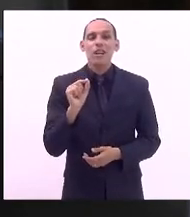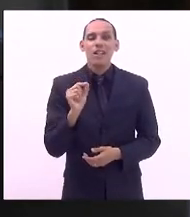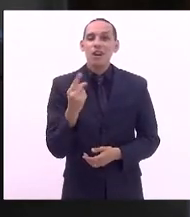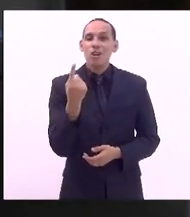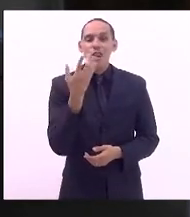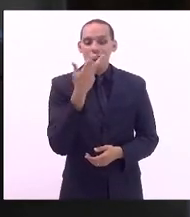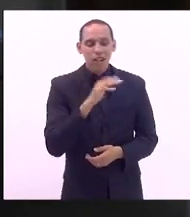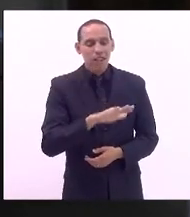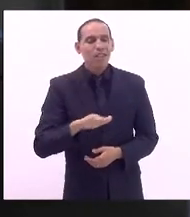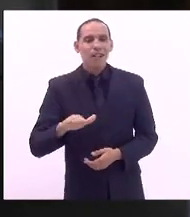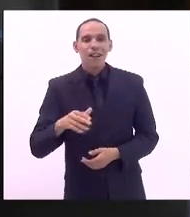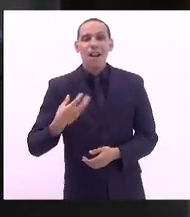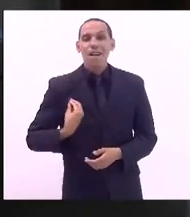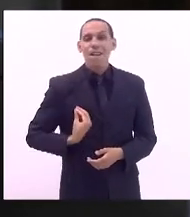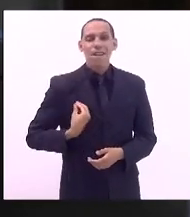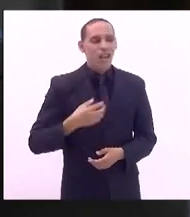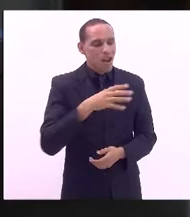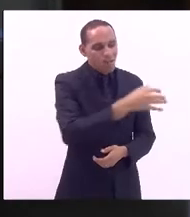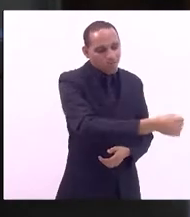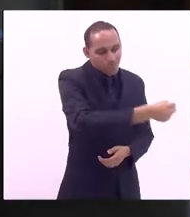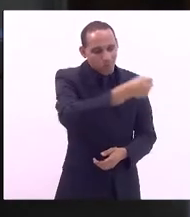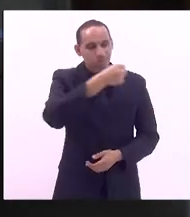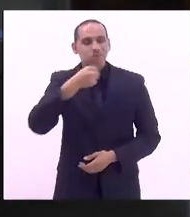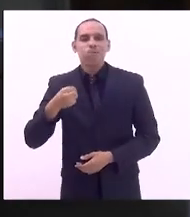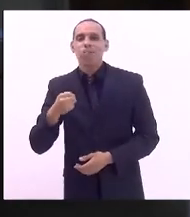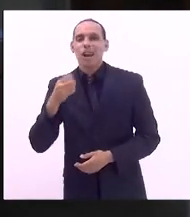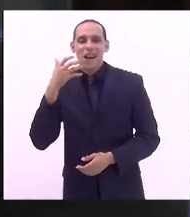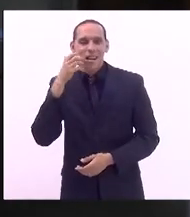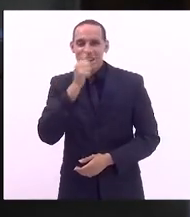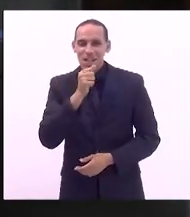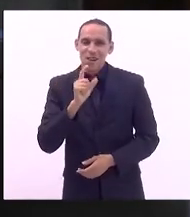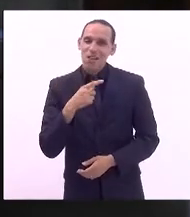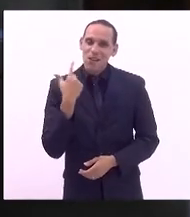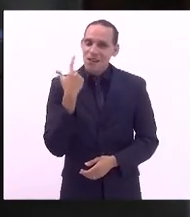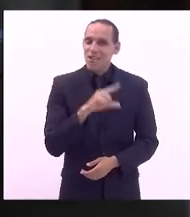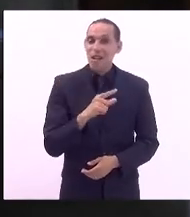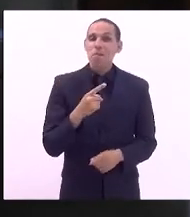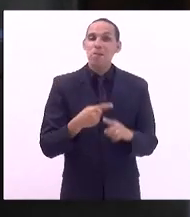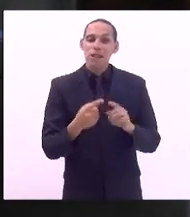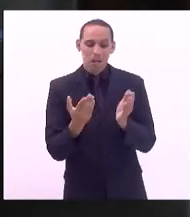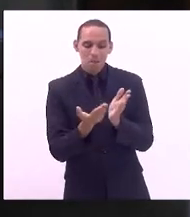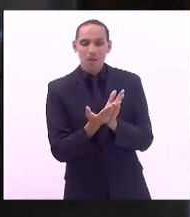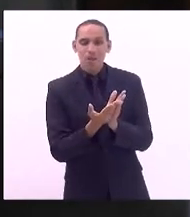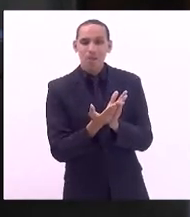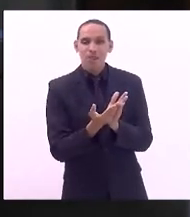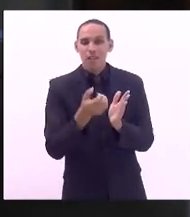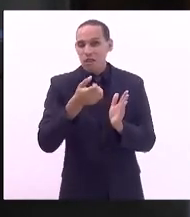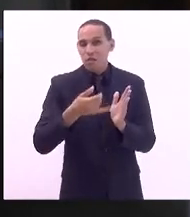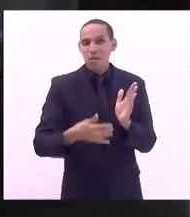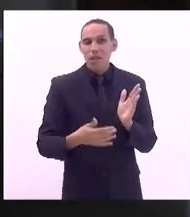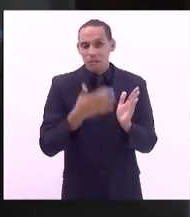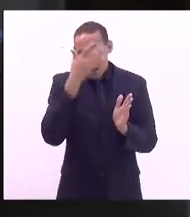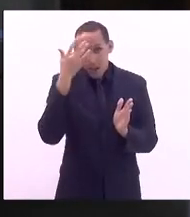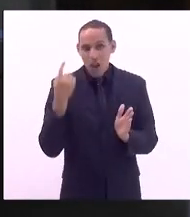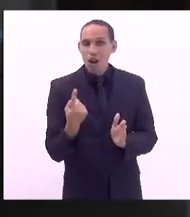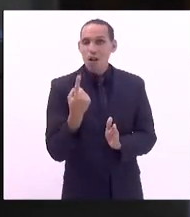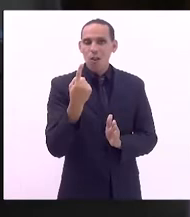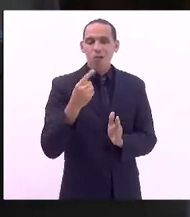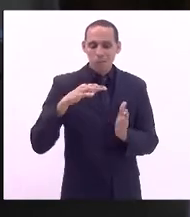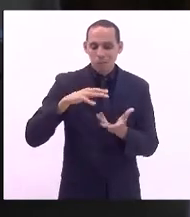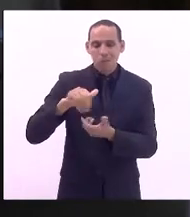com pensou todas as coisas porque a palavra de Deus fala aqui por uma pessoa vale o mundo